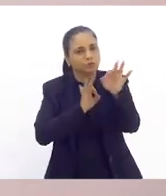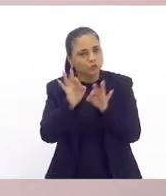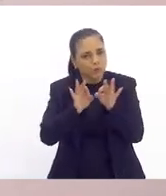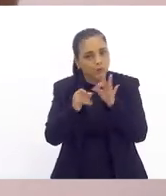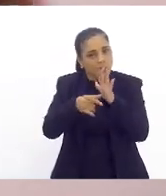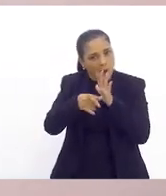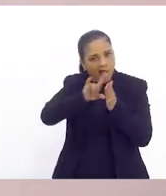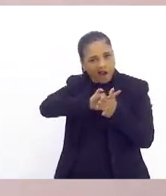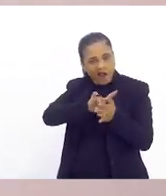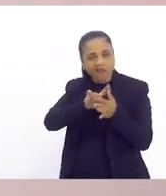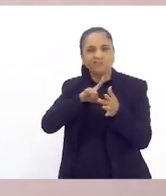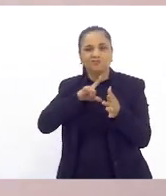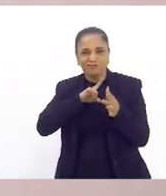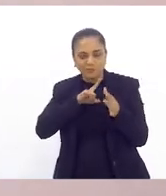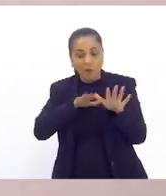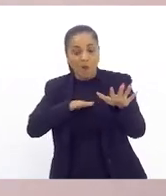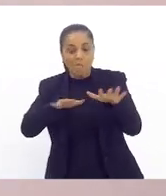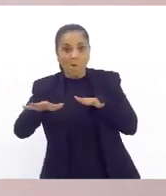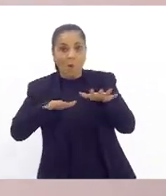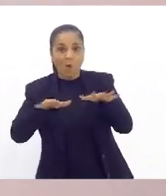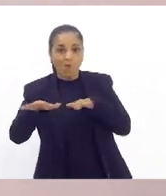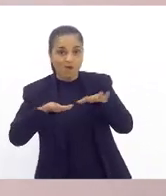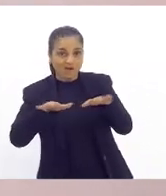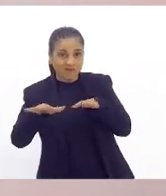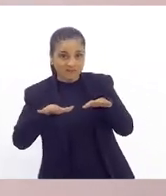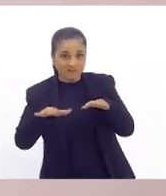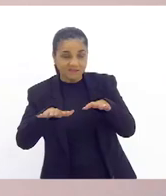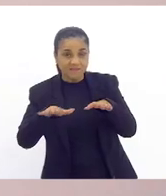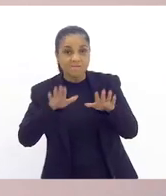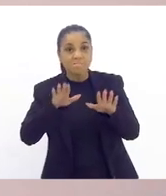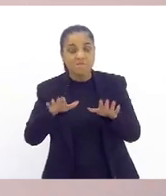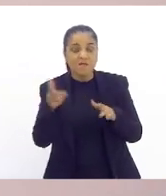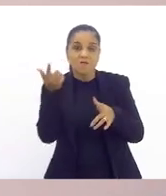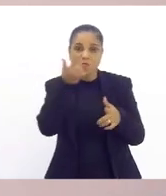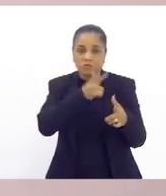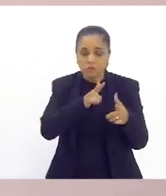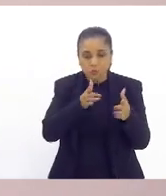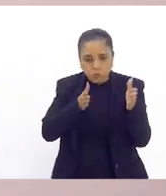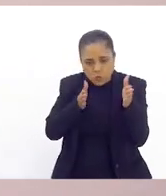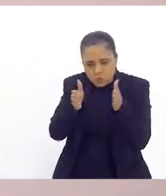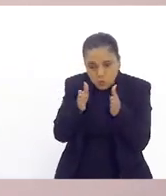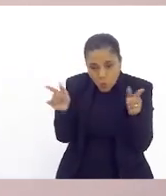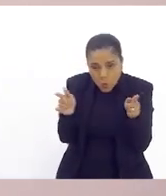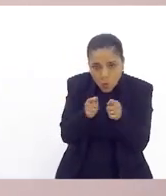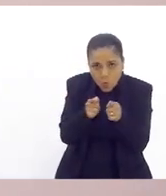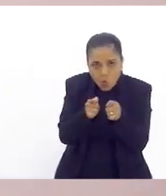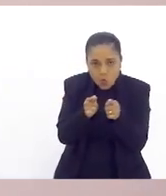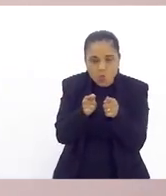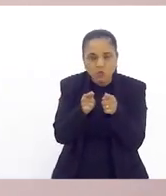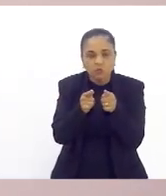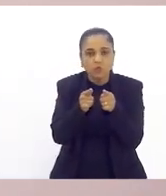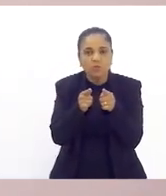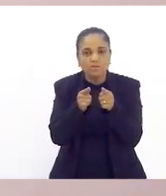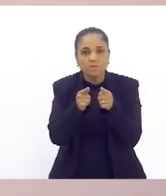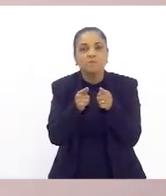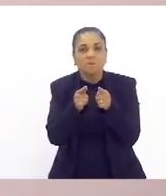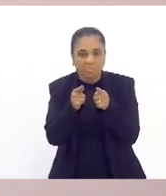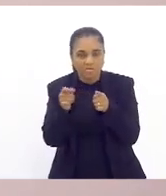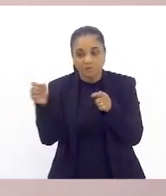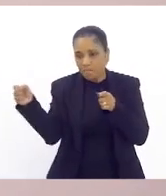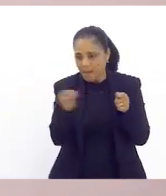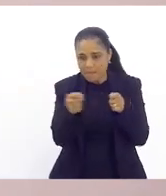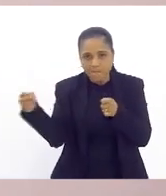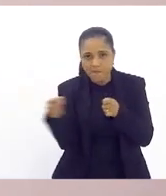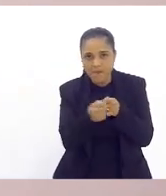tinha toda uma mobilização a gente consegue um curto intervalo de tempo Aumentar consideravelmente